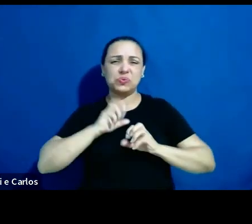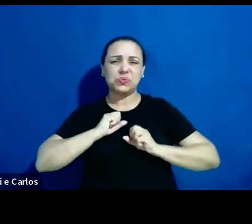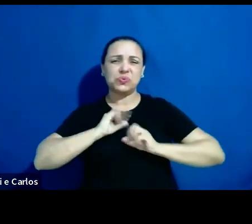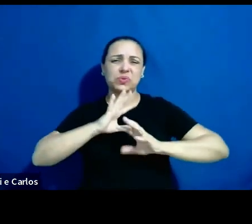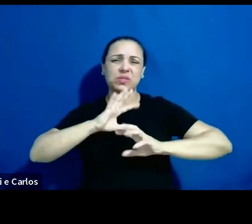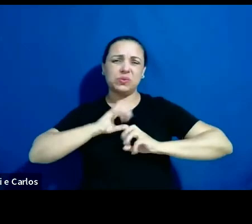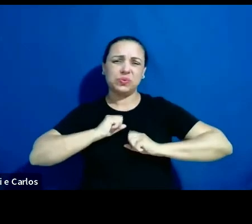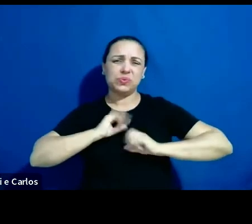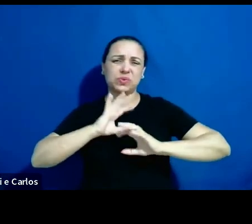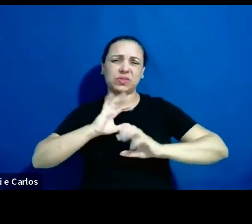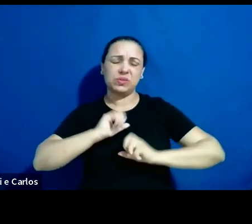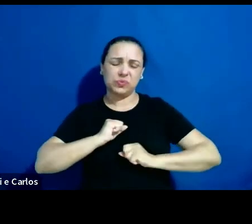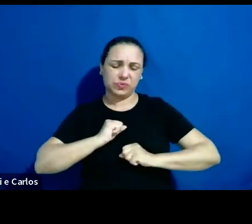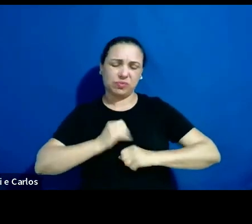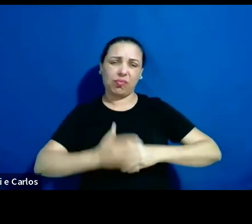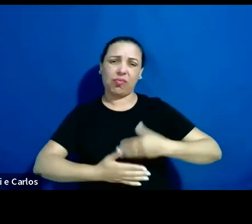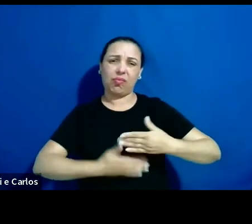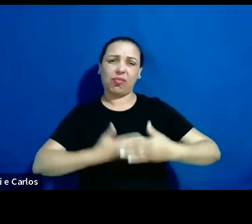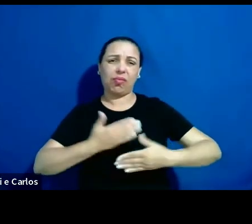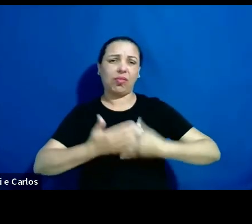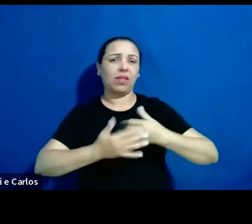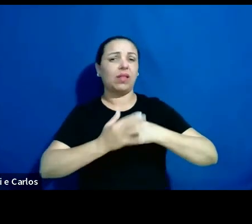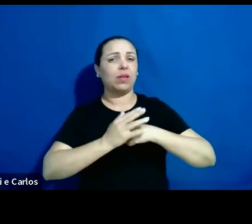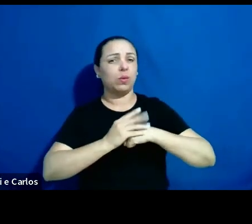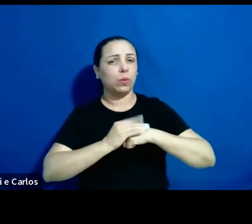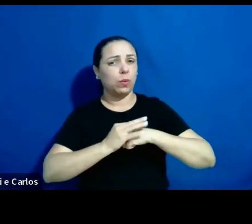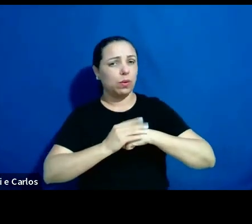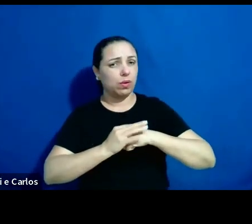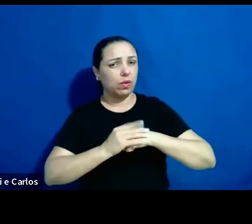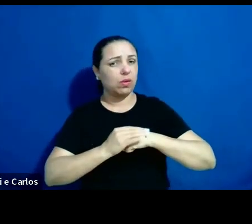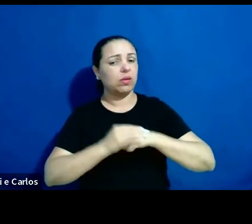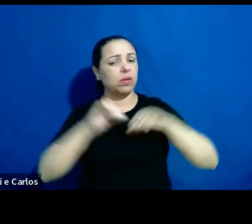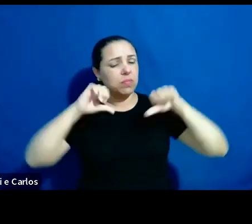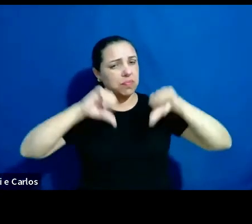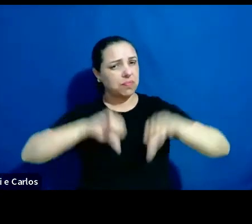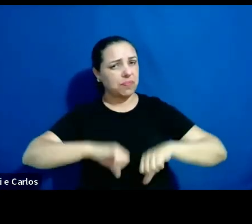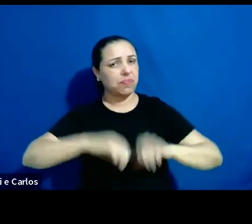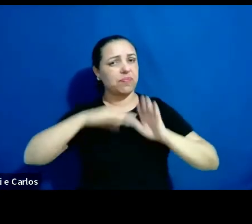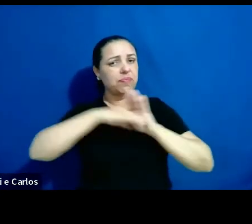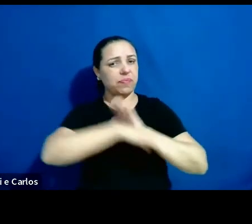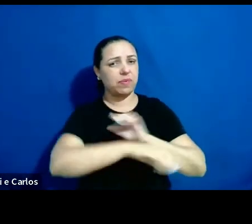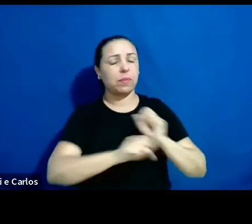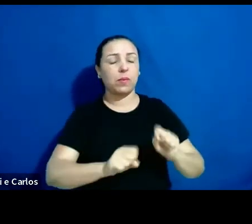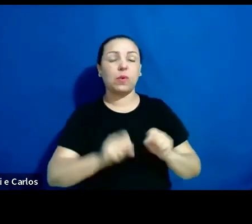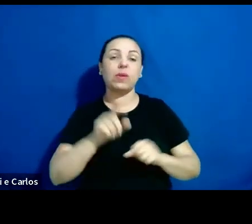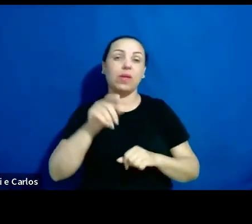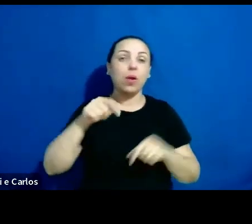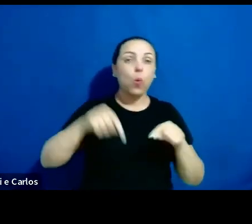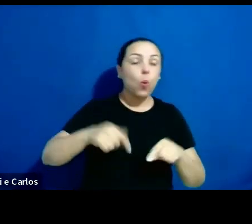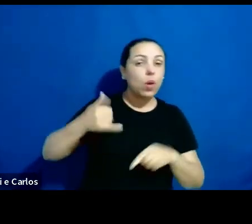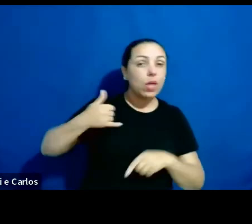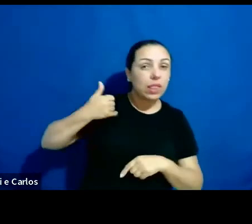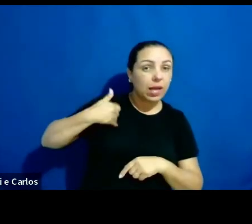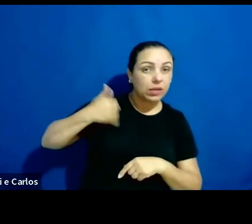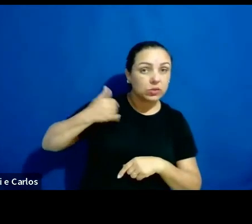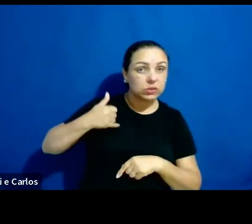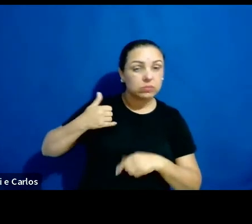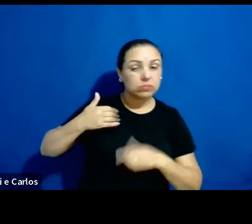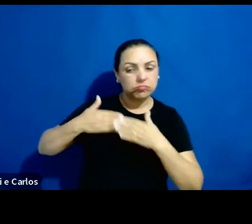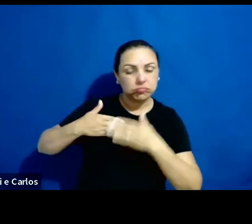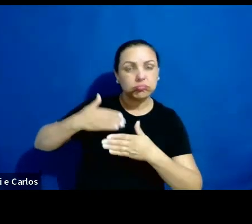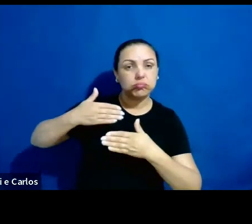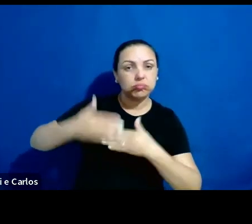hídrico. Porque com o passar dos anos, a gente vai perdendo. Vai perdendo. Você está bebendo pouca água, vai mantendo,